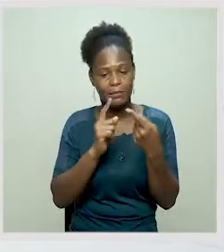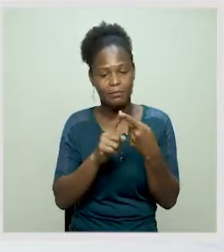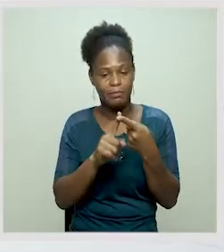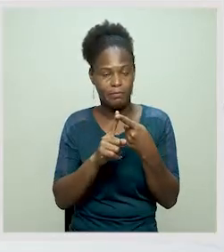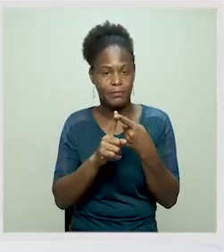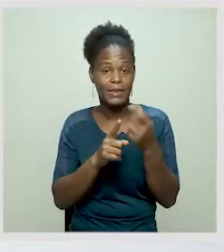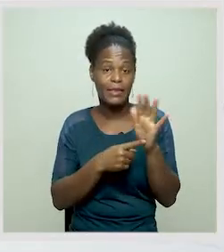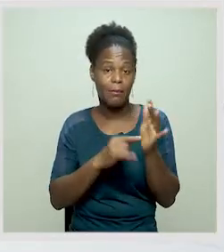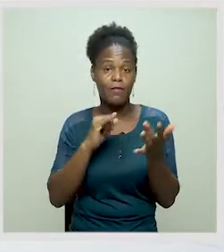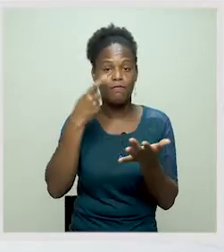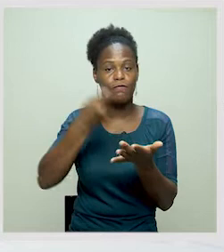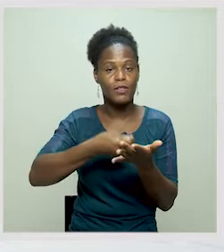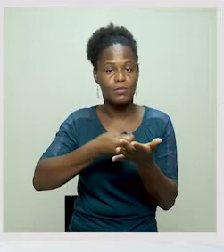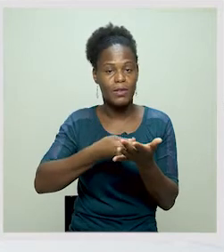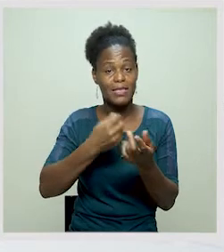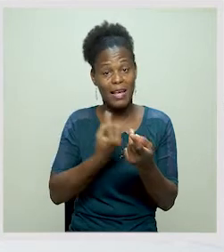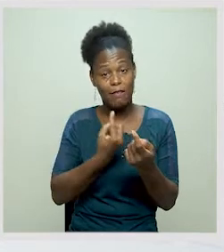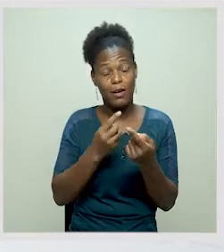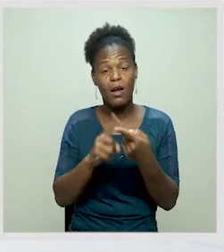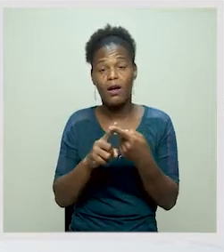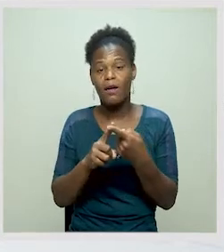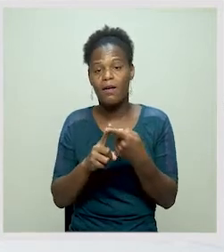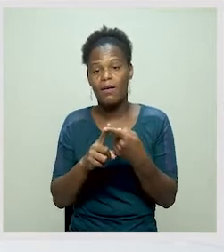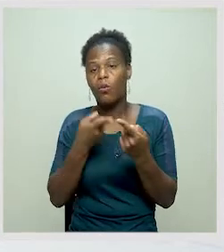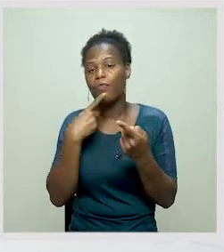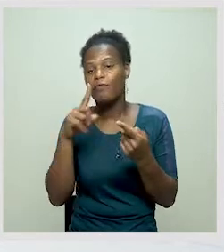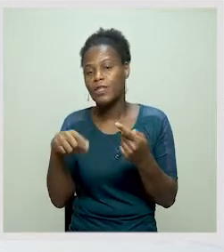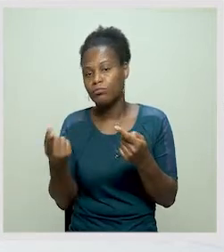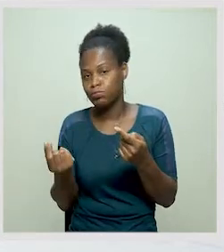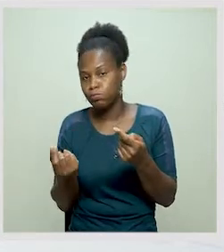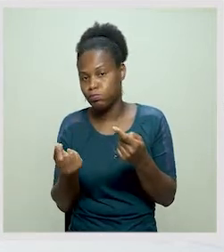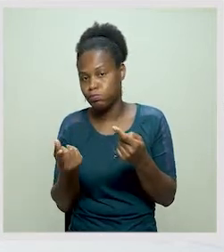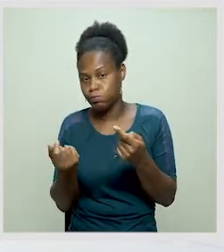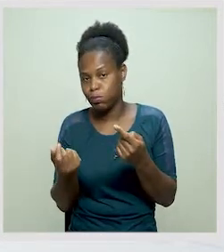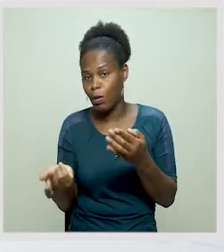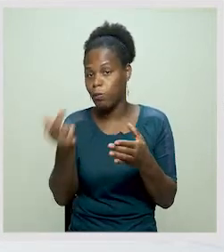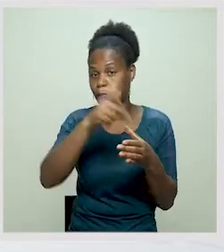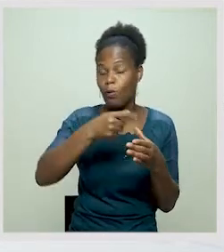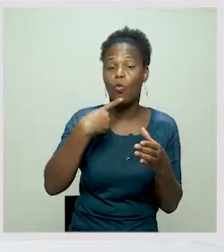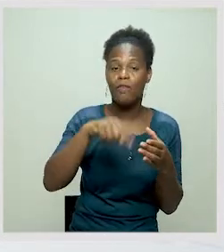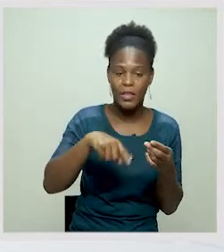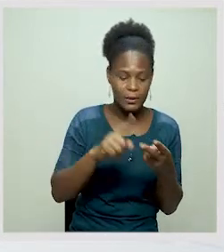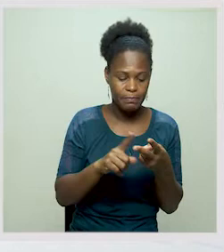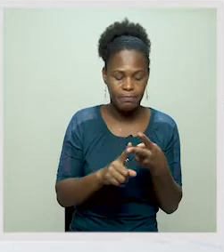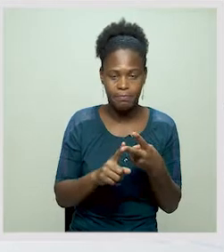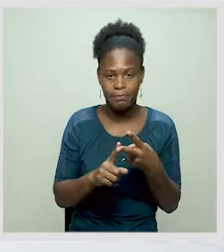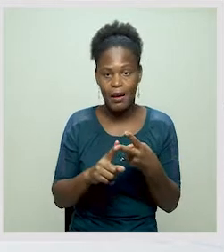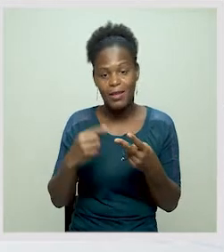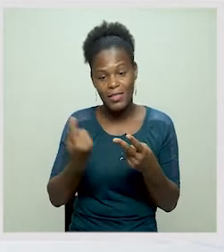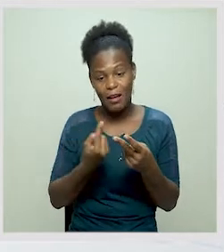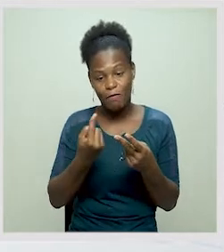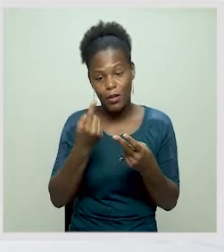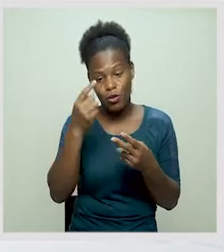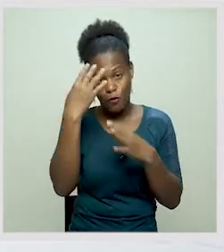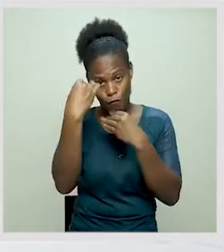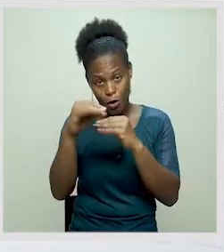o investimento serve para repor o capital, serve para